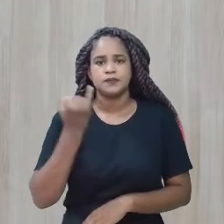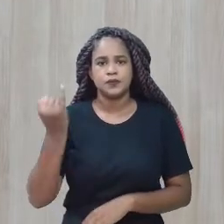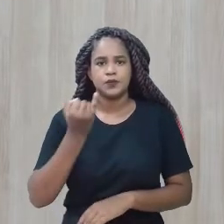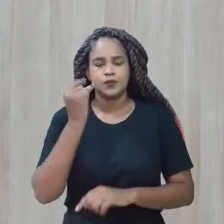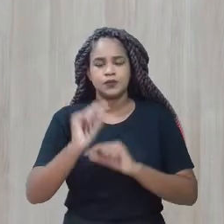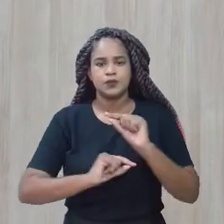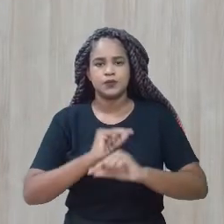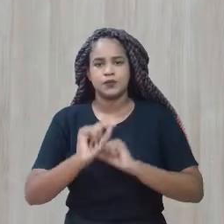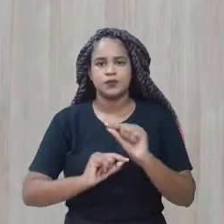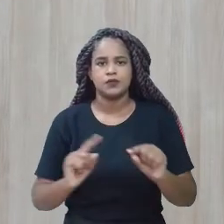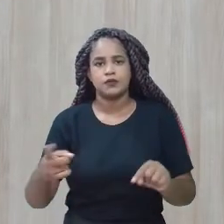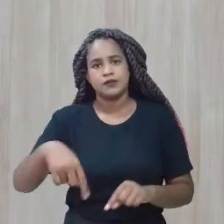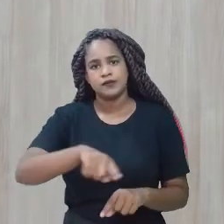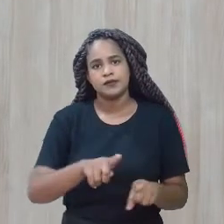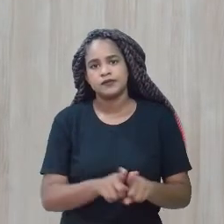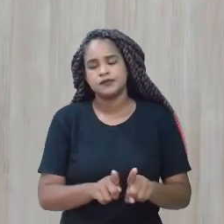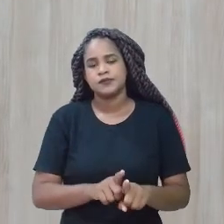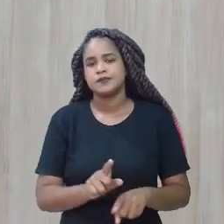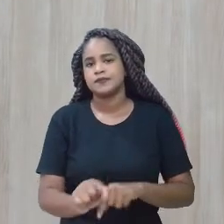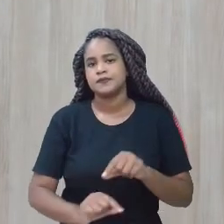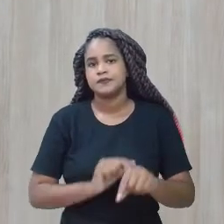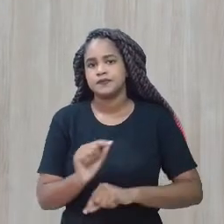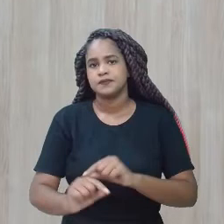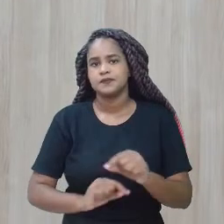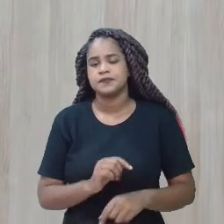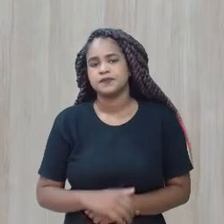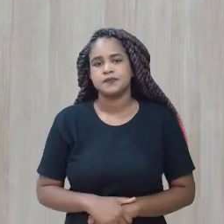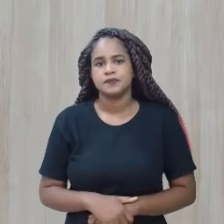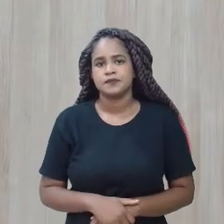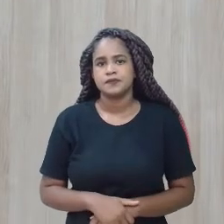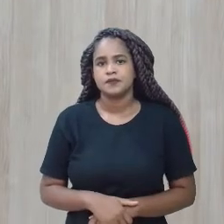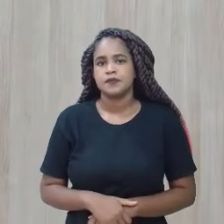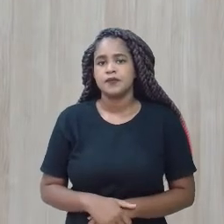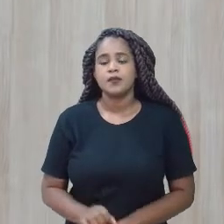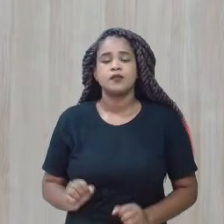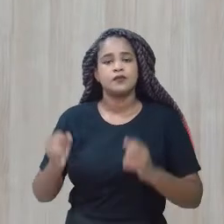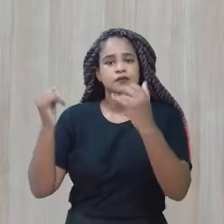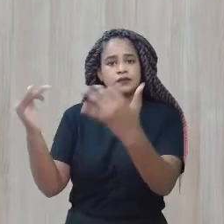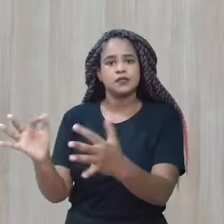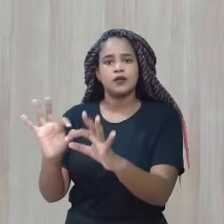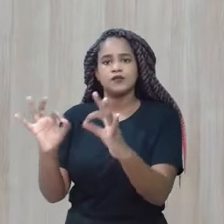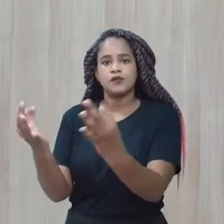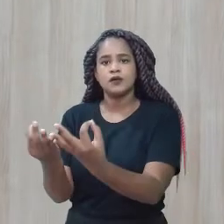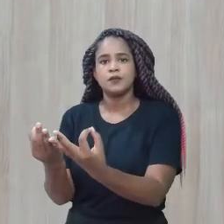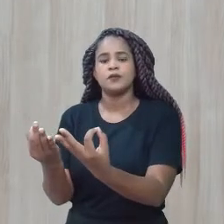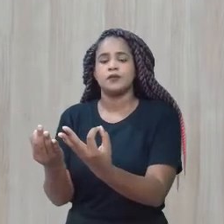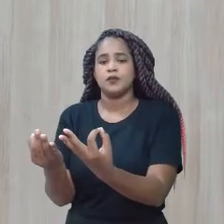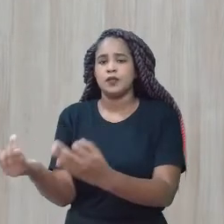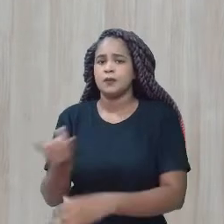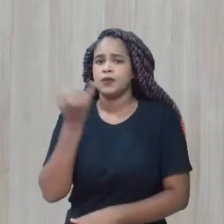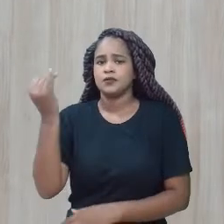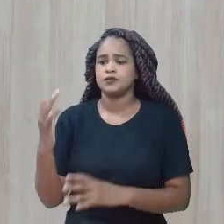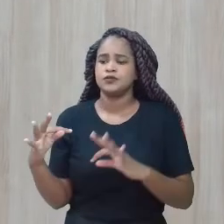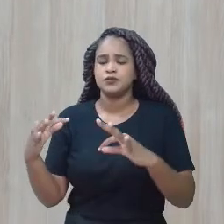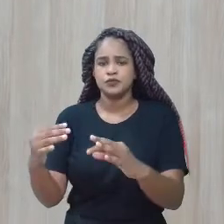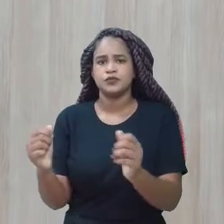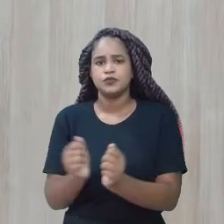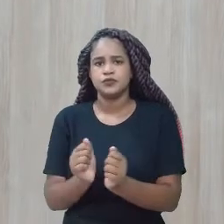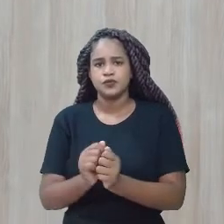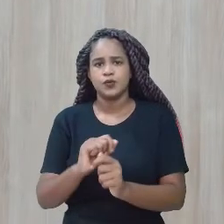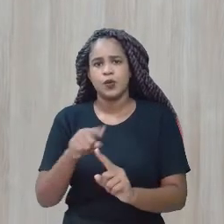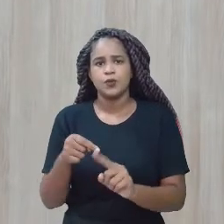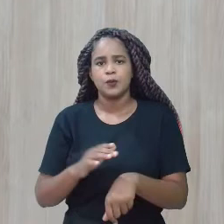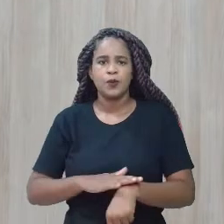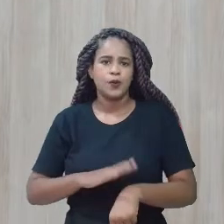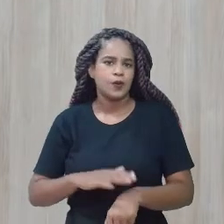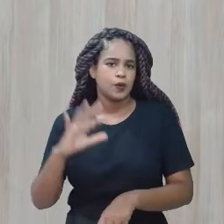também você colocar para a sua família, não é, a importância de todos estarem empenhados para que esse momento